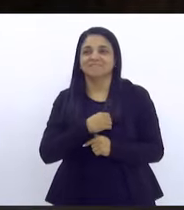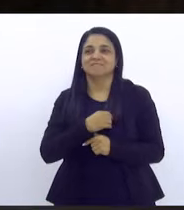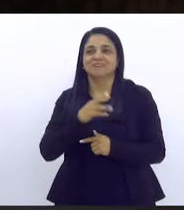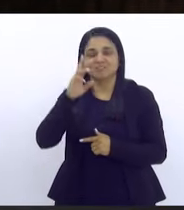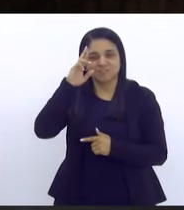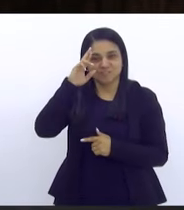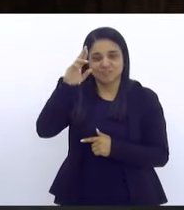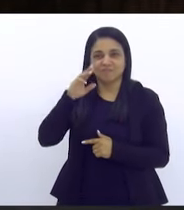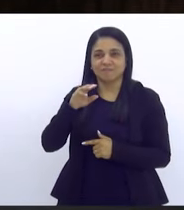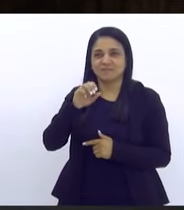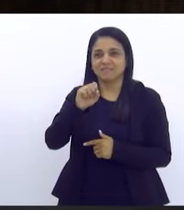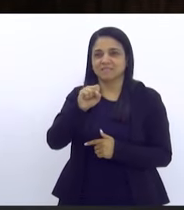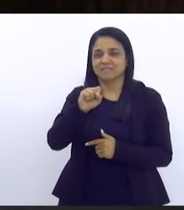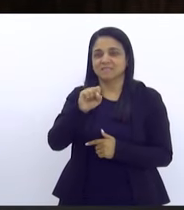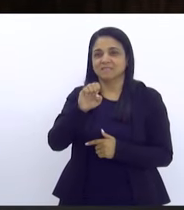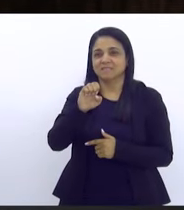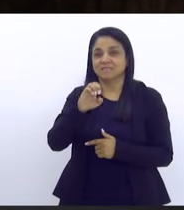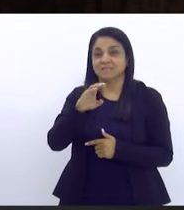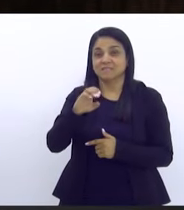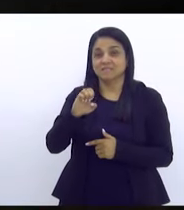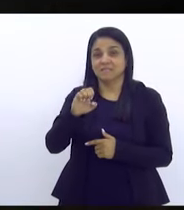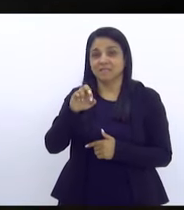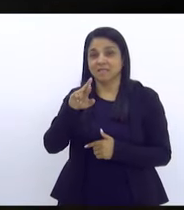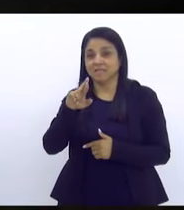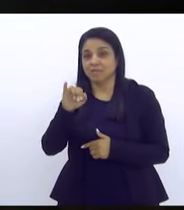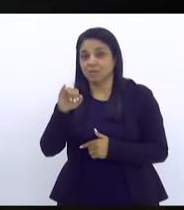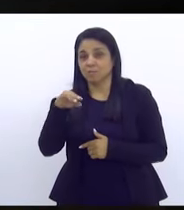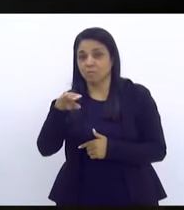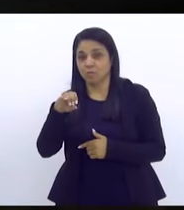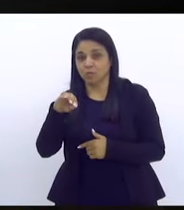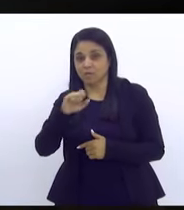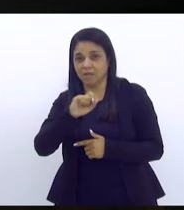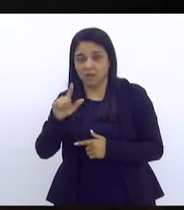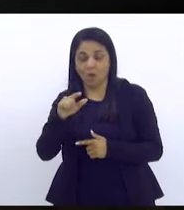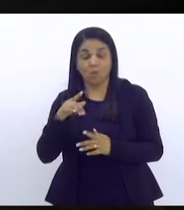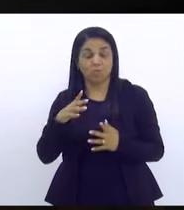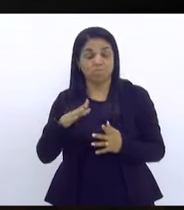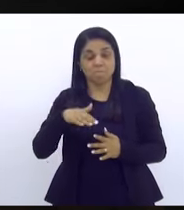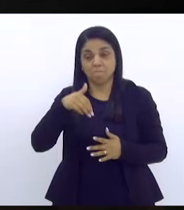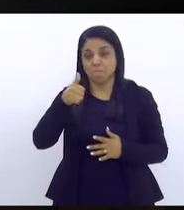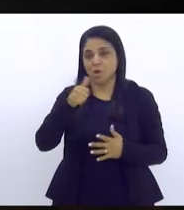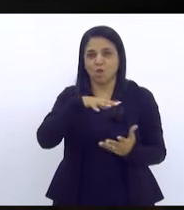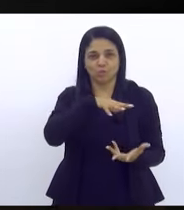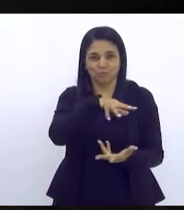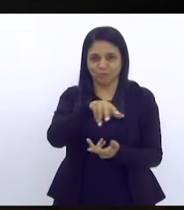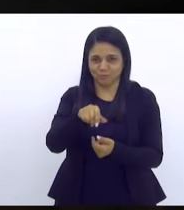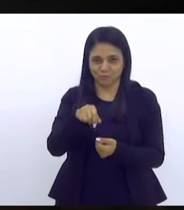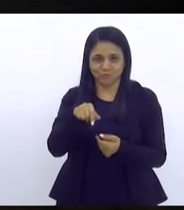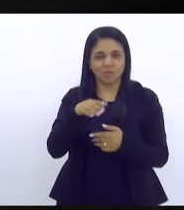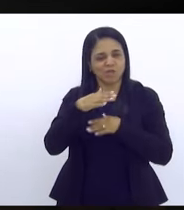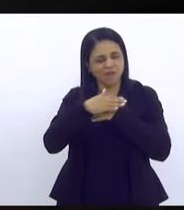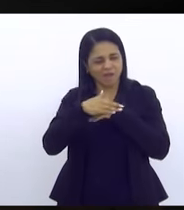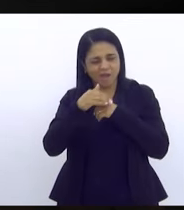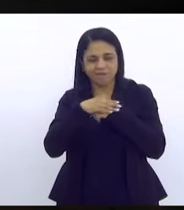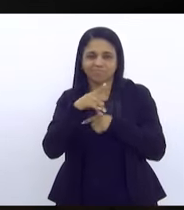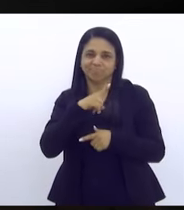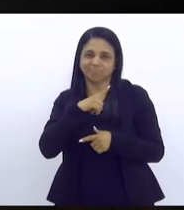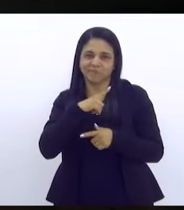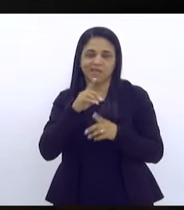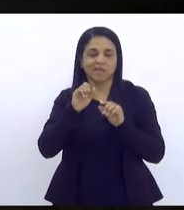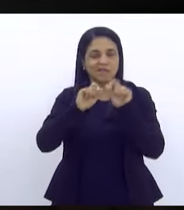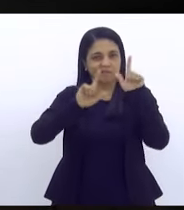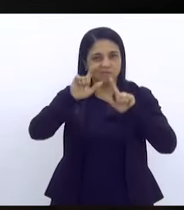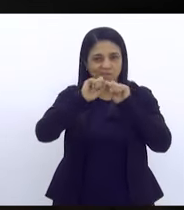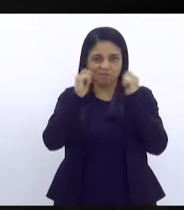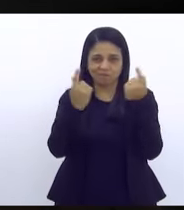todos vocês são o melhor cerimonial do mundo, que eu falo isso, porque nos trata com muito carinho. A TV Alerj, a